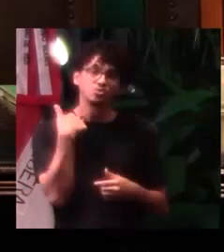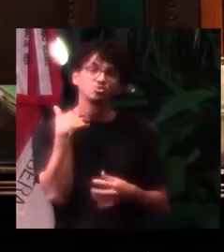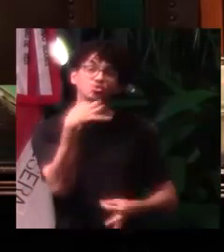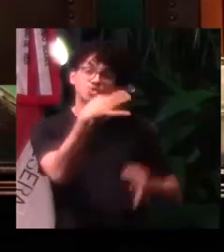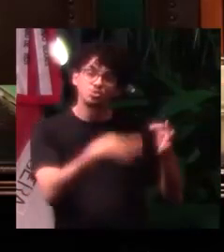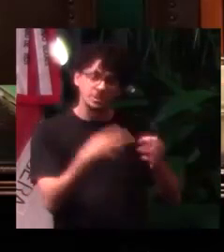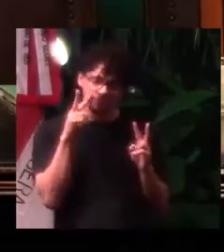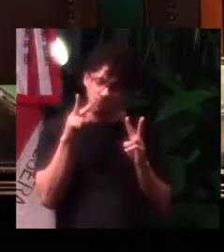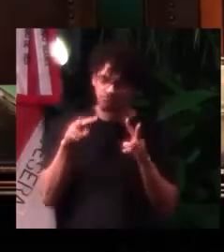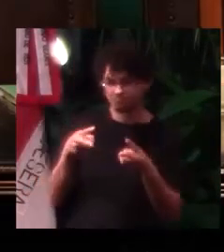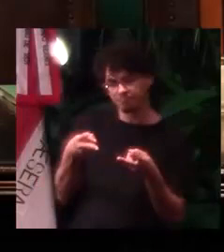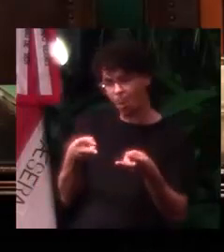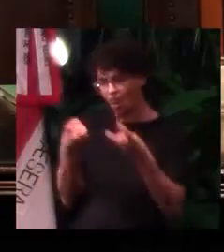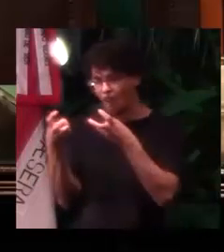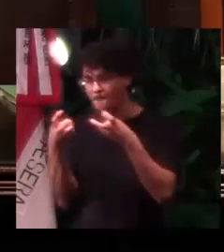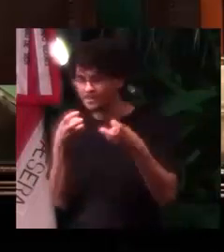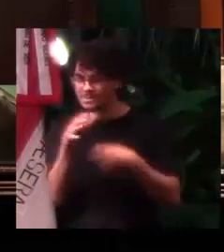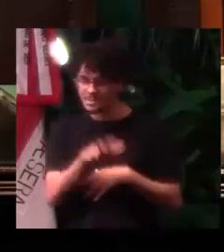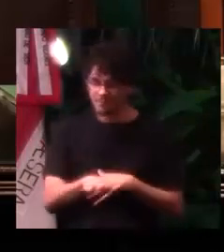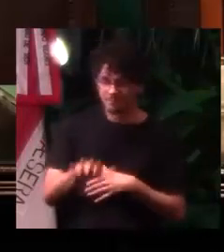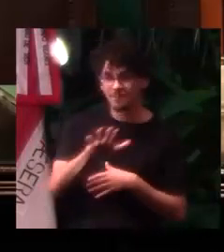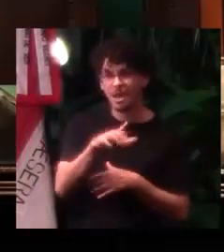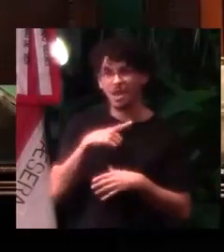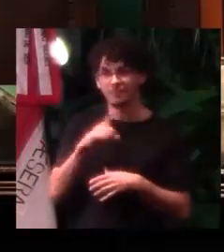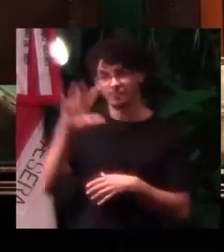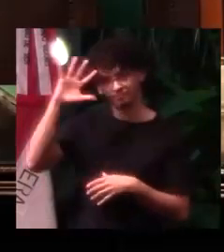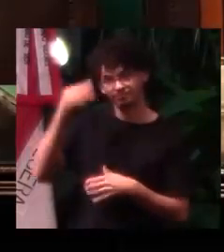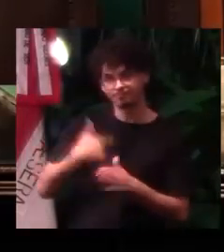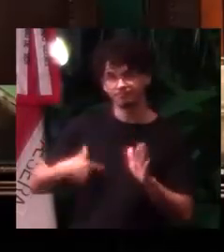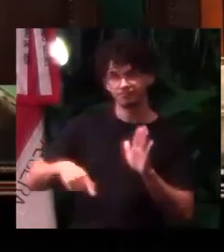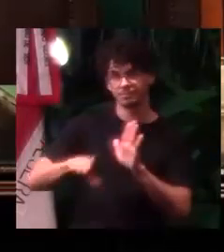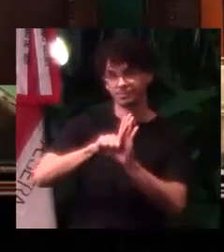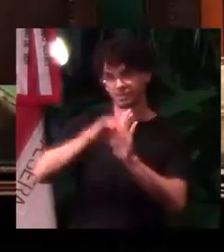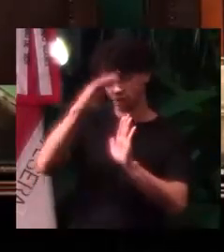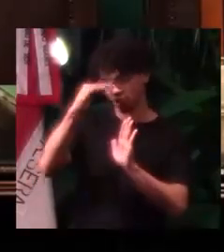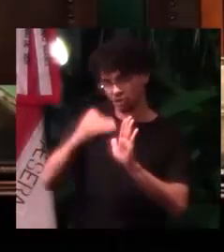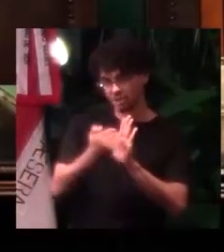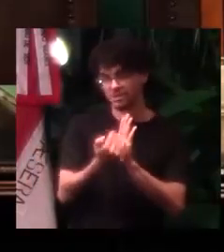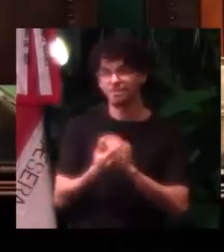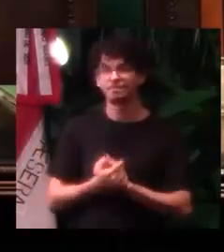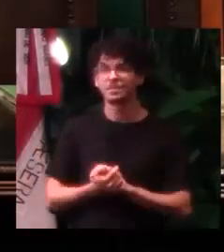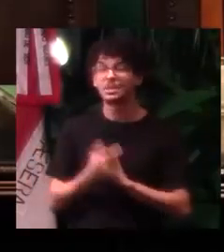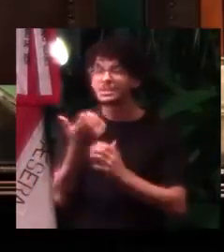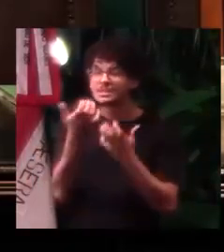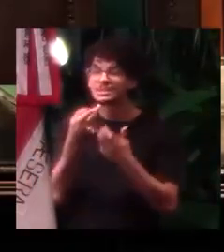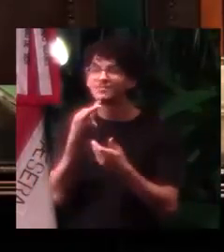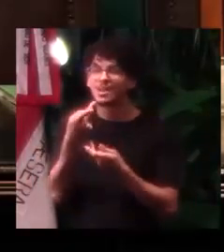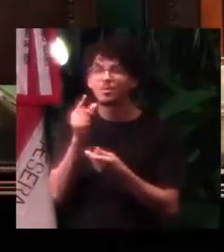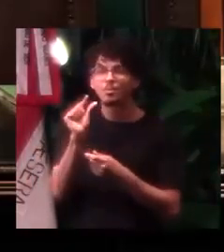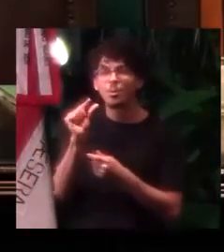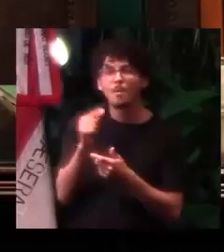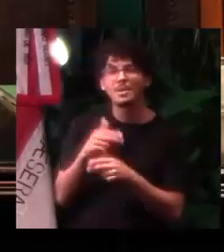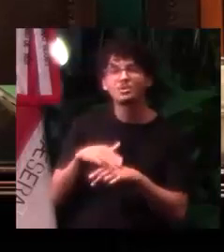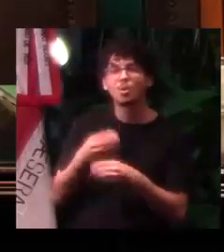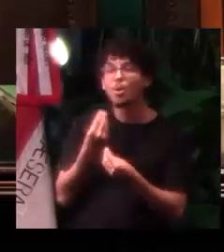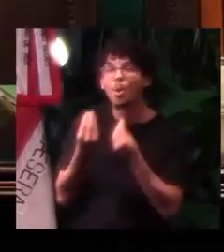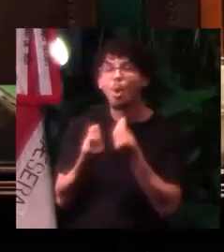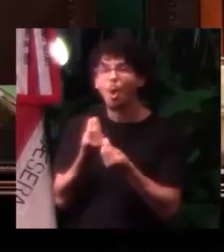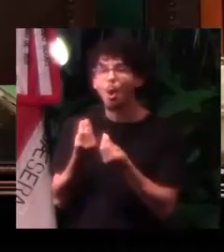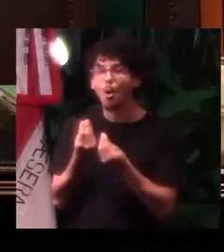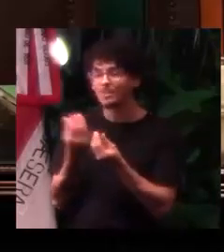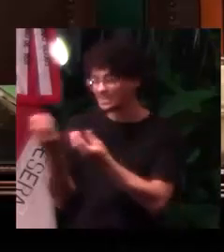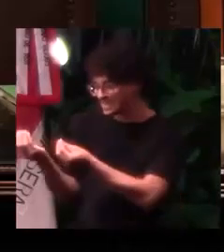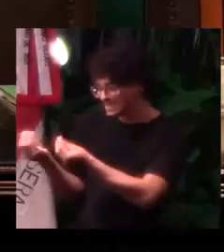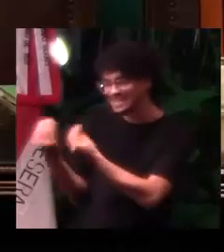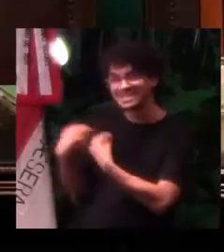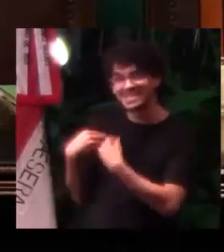os fatos ali e vai aplicar a legislação. Eu gostaria que o senhor falasse um pouco mais sobre como que a gente pode trazer essa